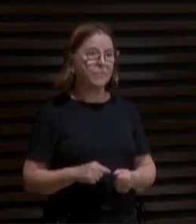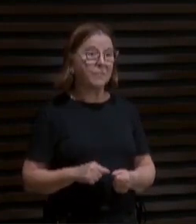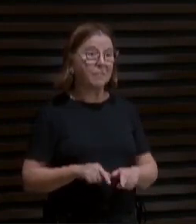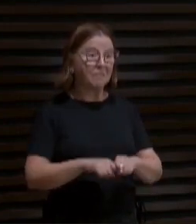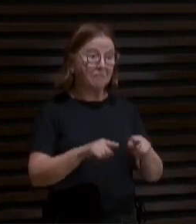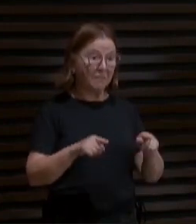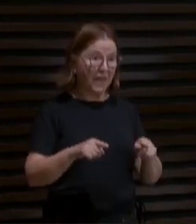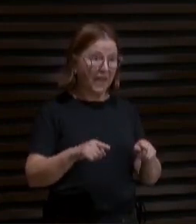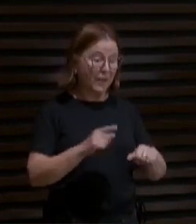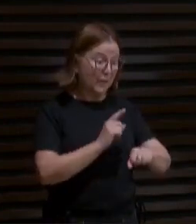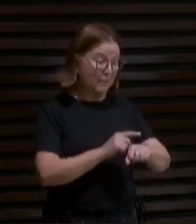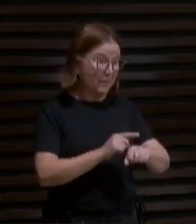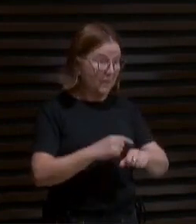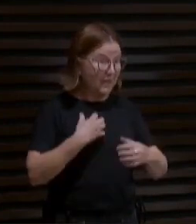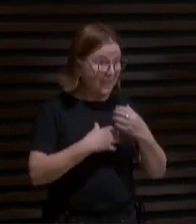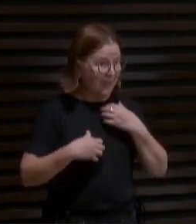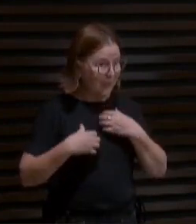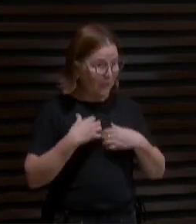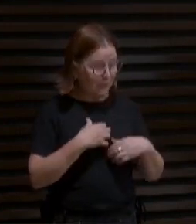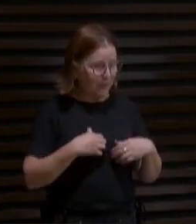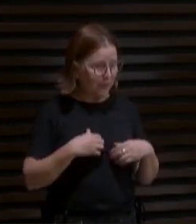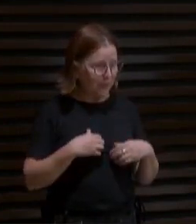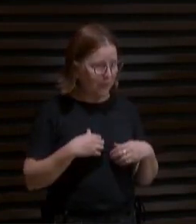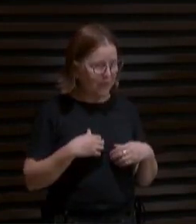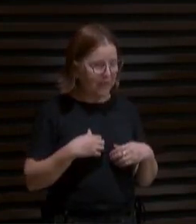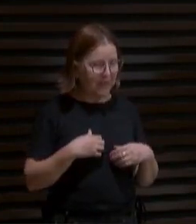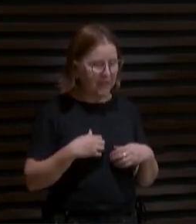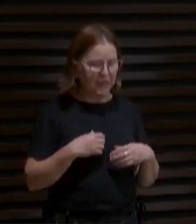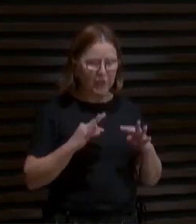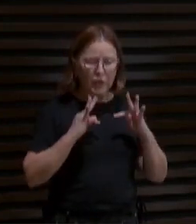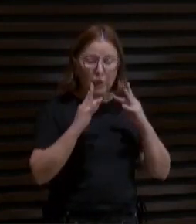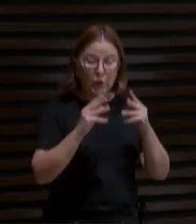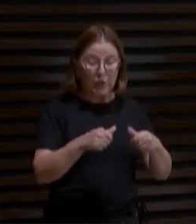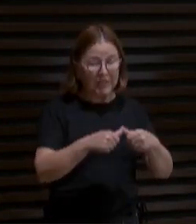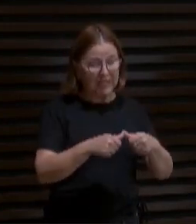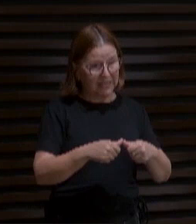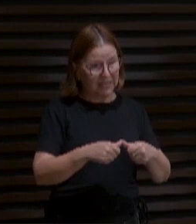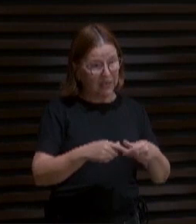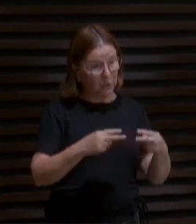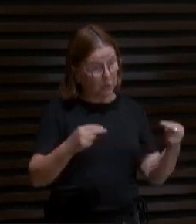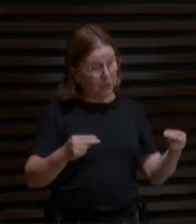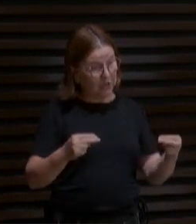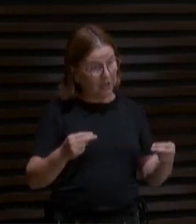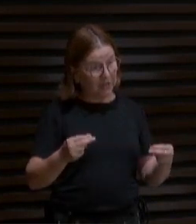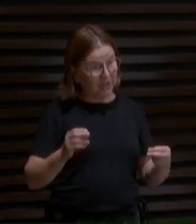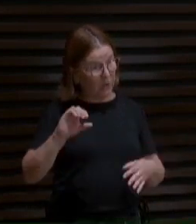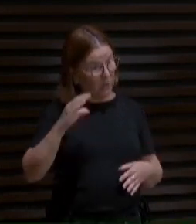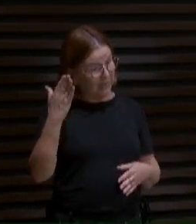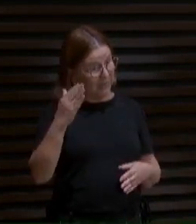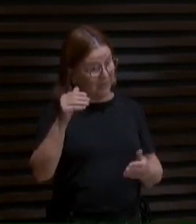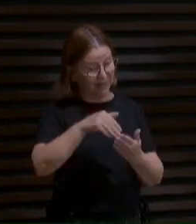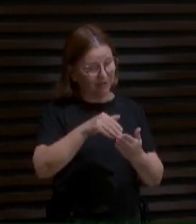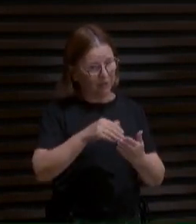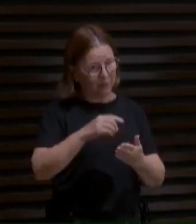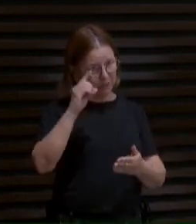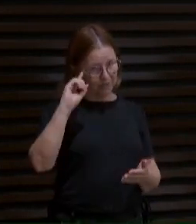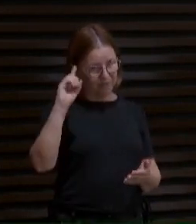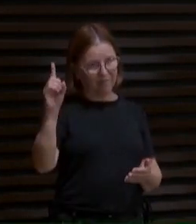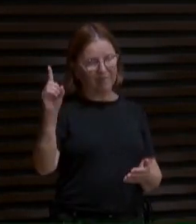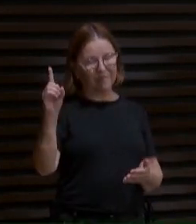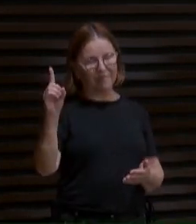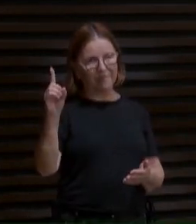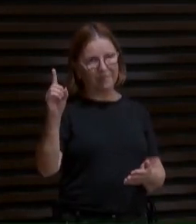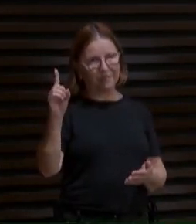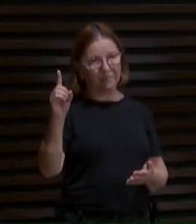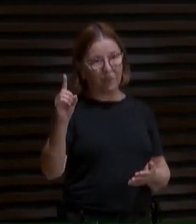em angústia e todas estas coisas te sobrevierem nos últimos dias.